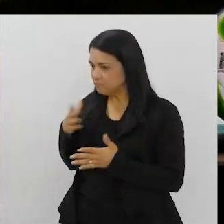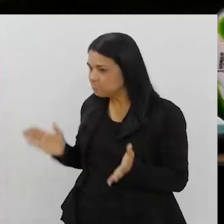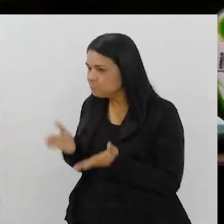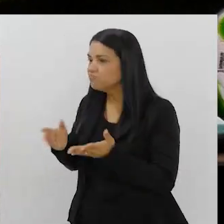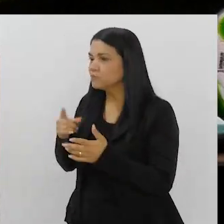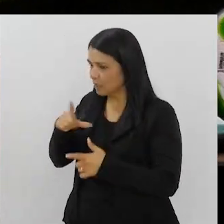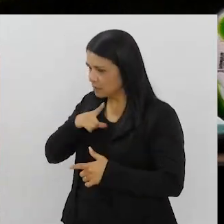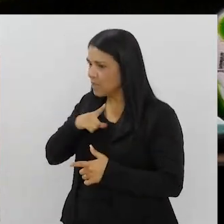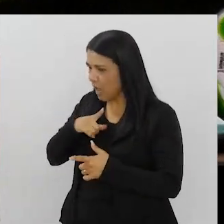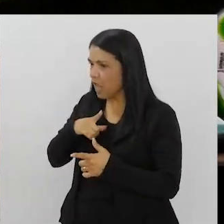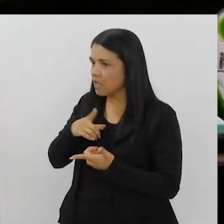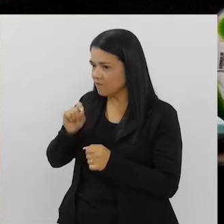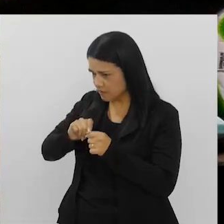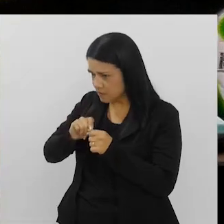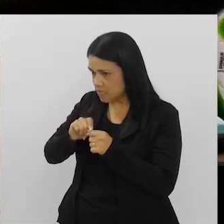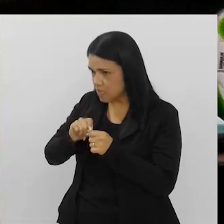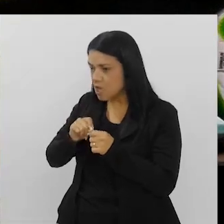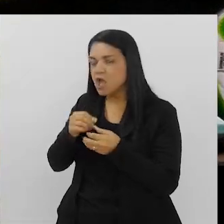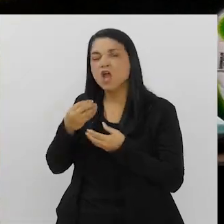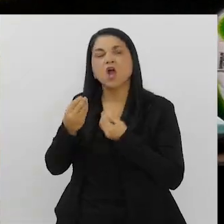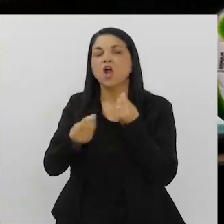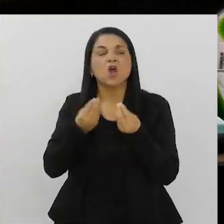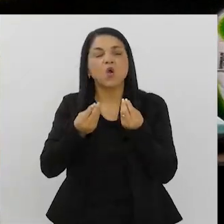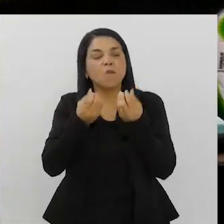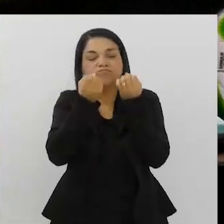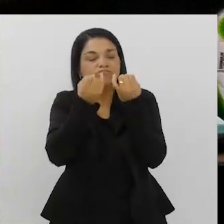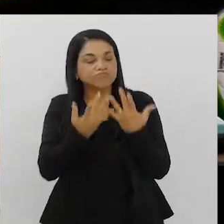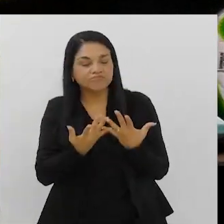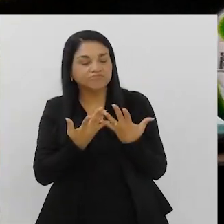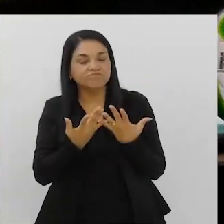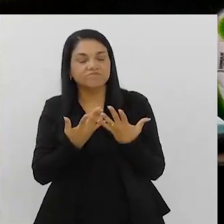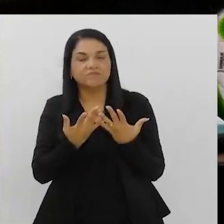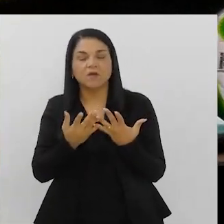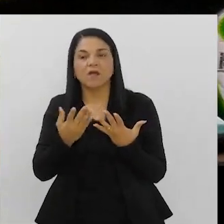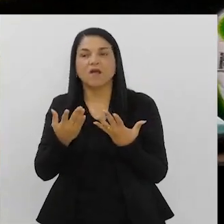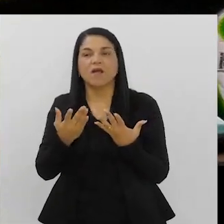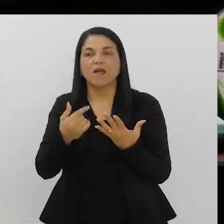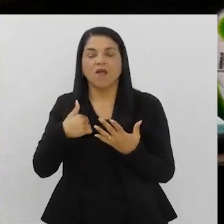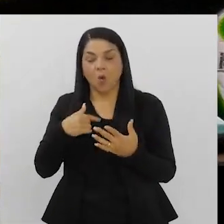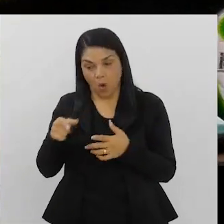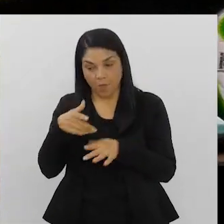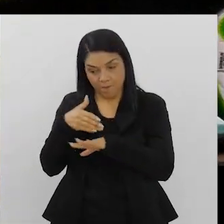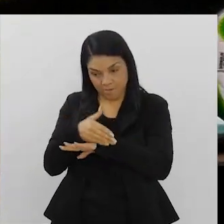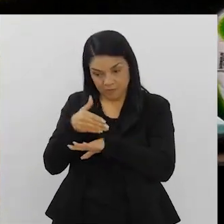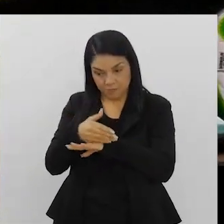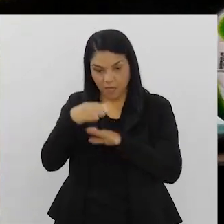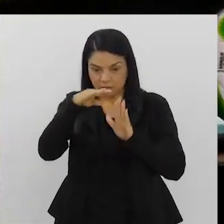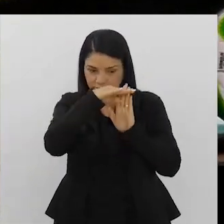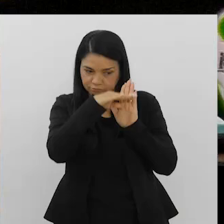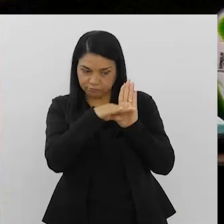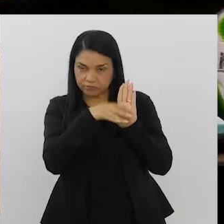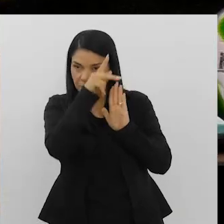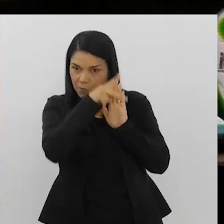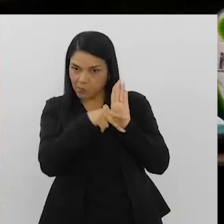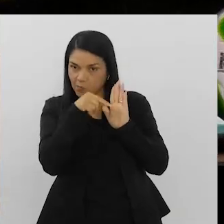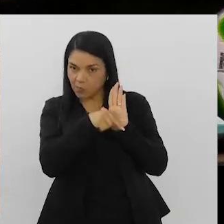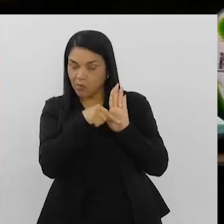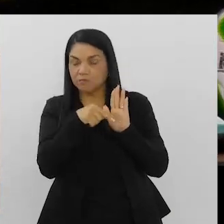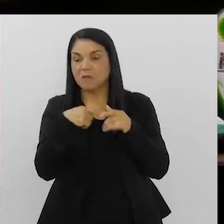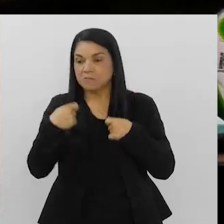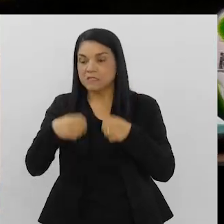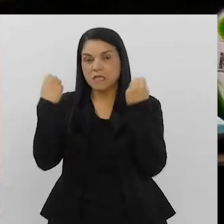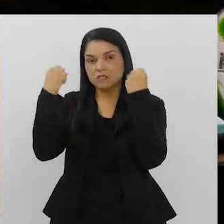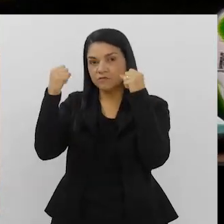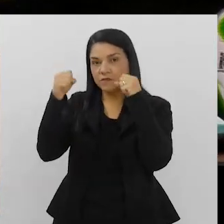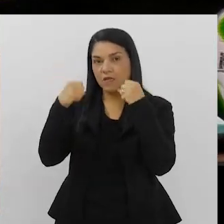que fazer, ou como funciona isso? Se a pessoa quer fazer, ela faz, ou olha, não, para participar do programa você tem que fazer